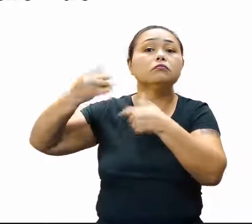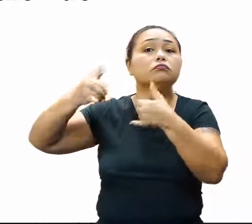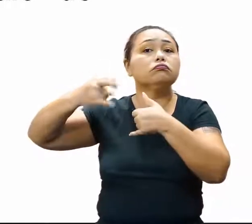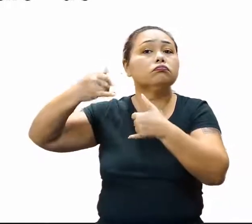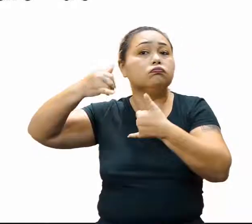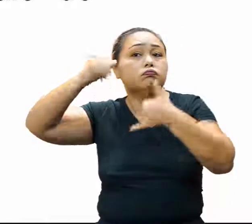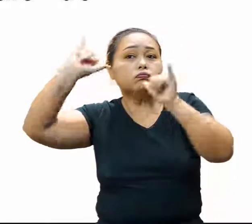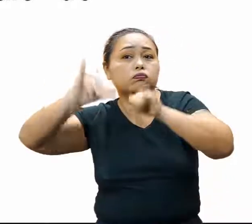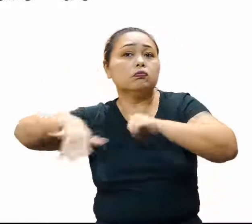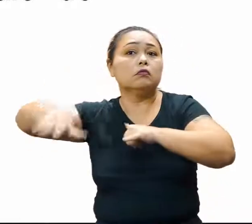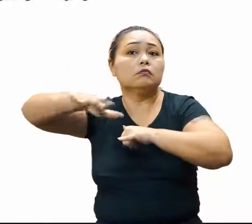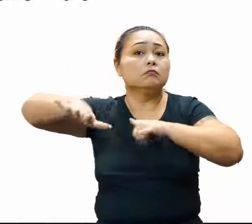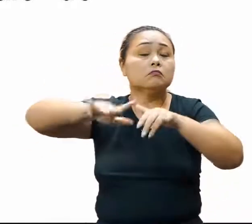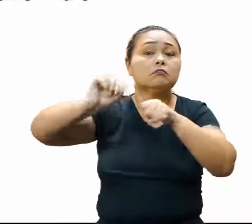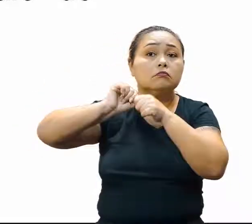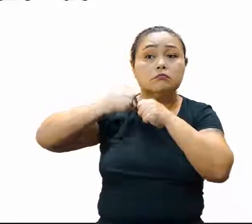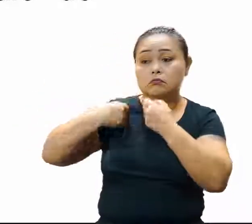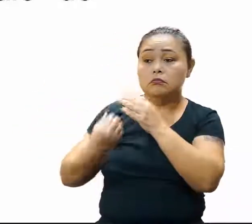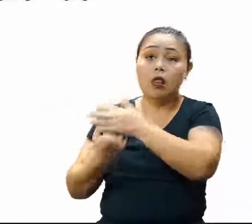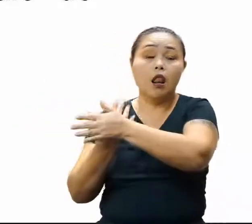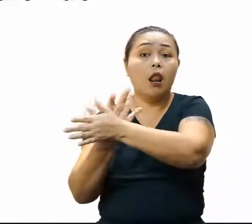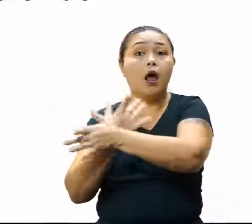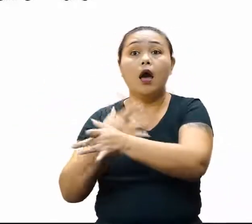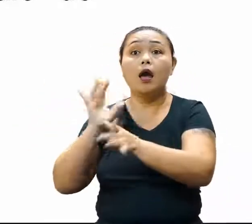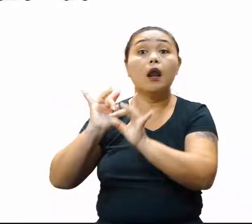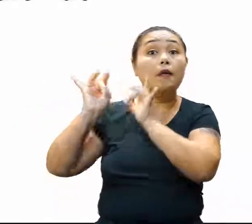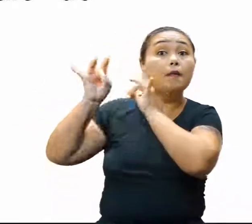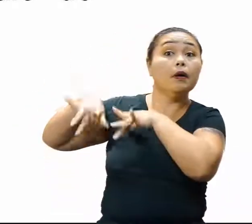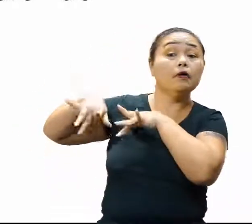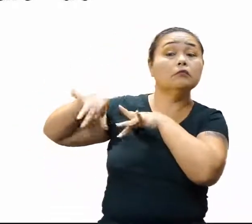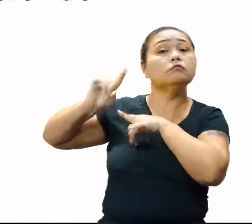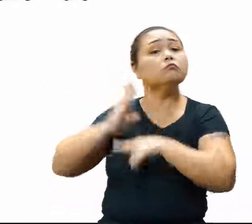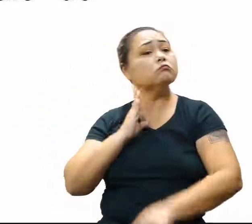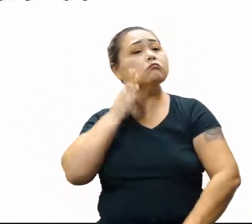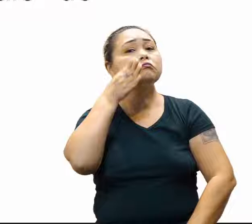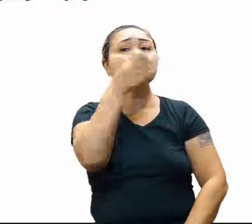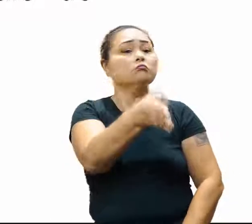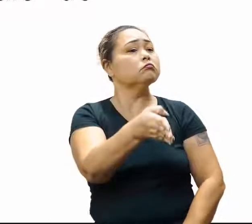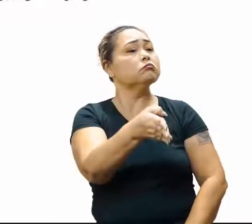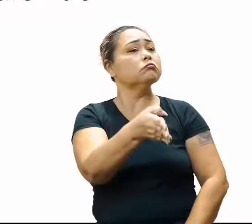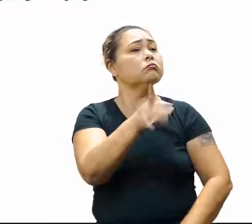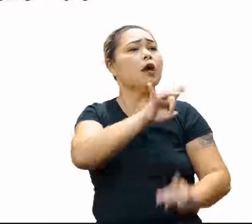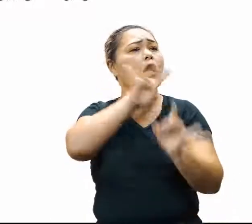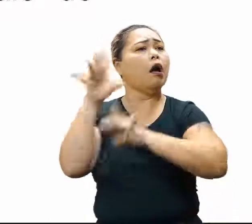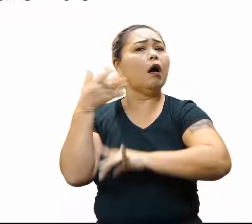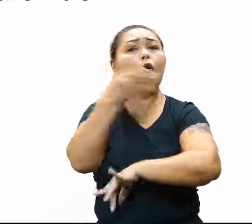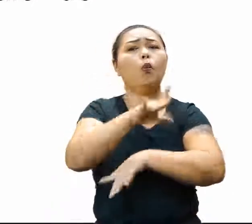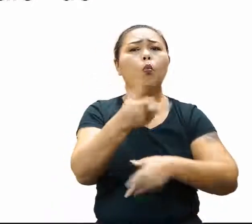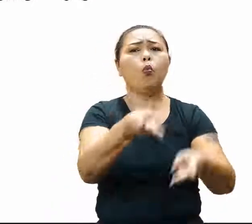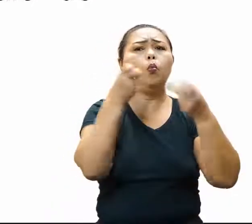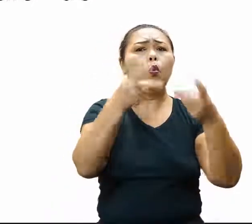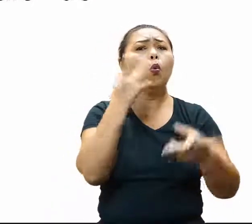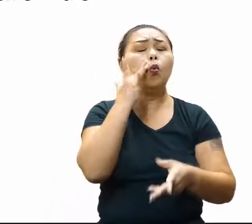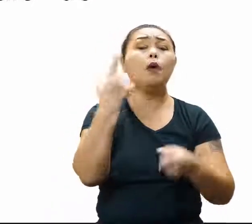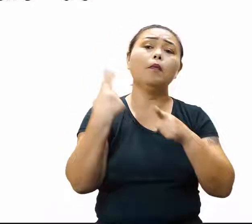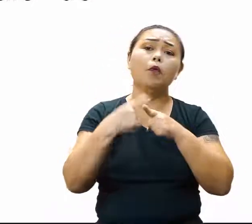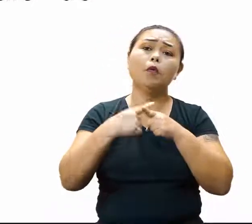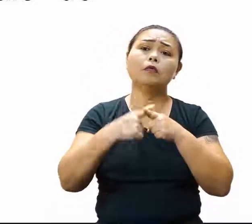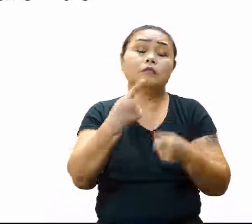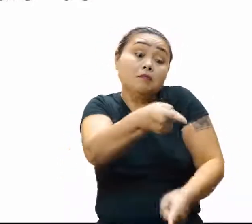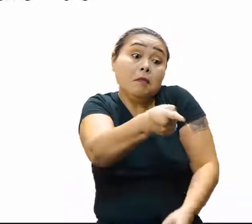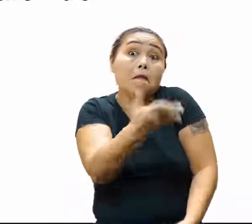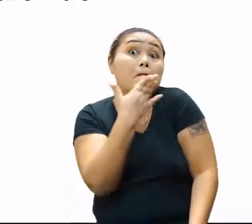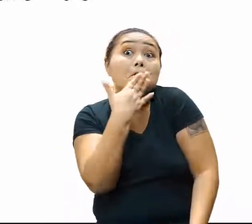plantando, etc., os caras irão abandonar e vão diretamente para a exploração do ouro. Por quê? Era muito mais